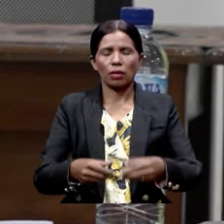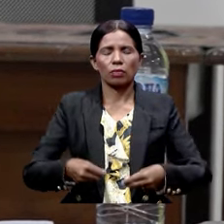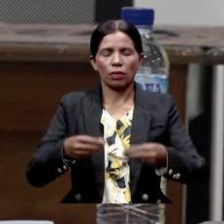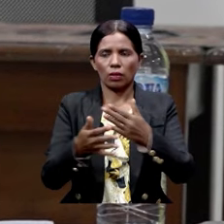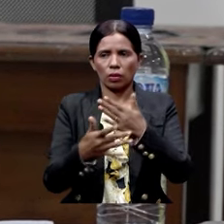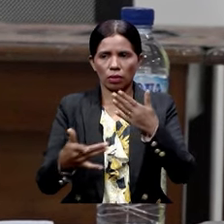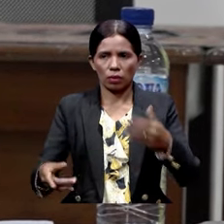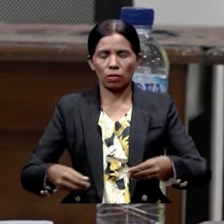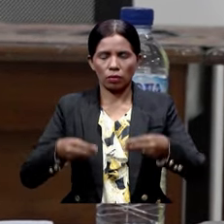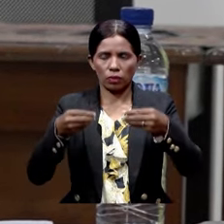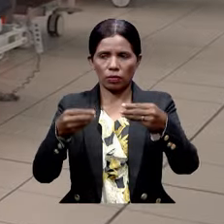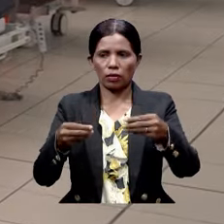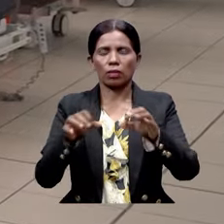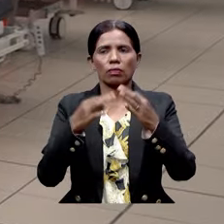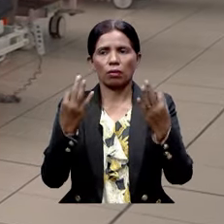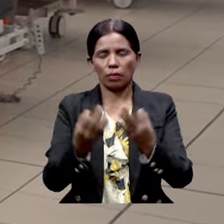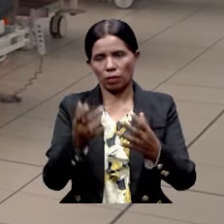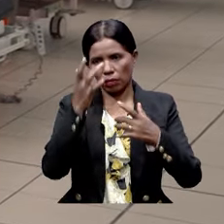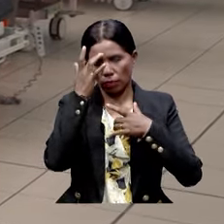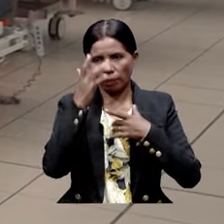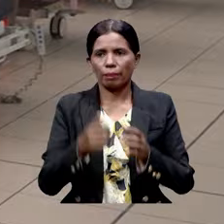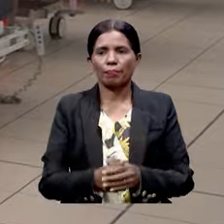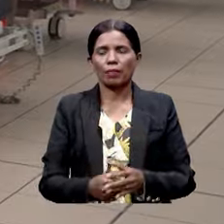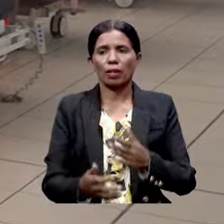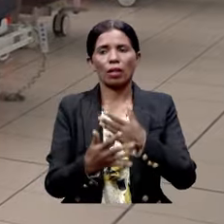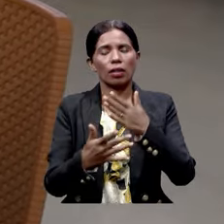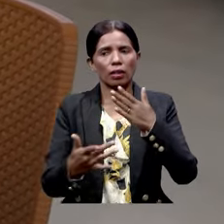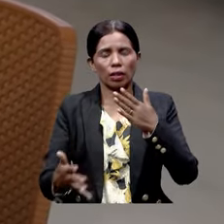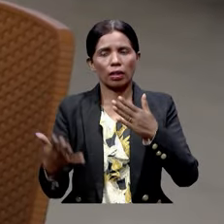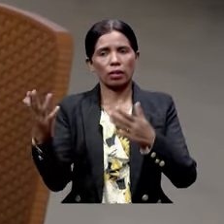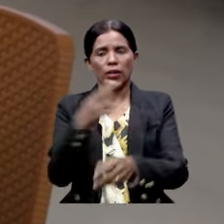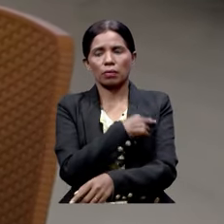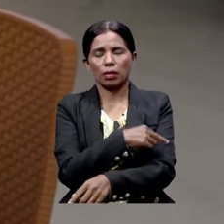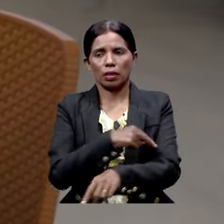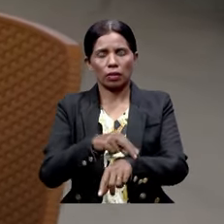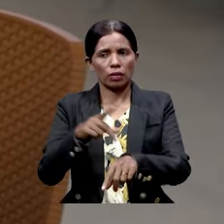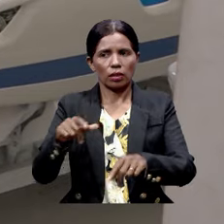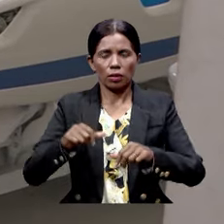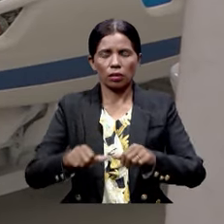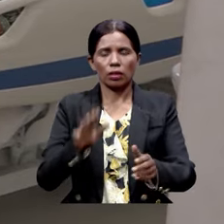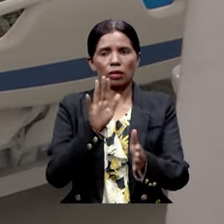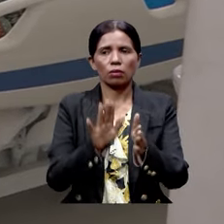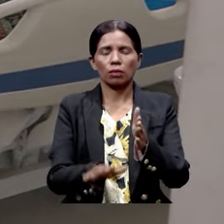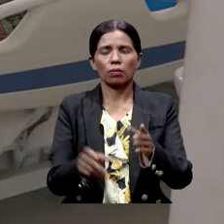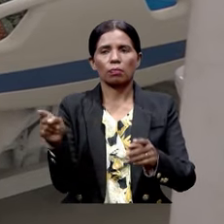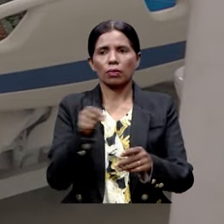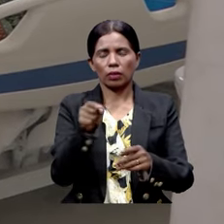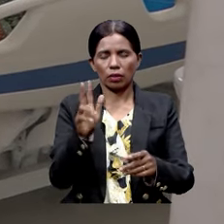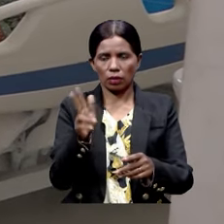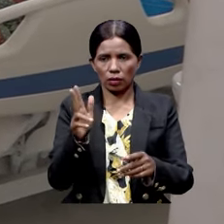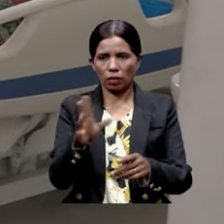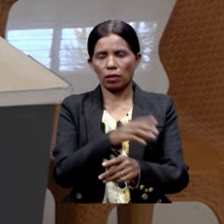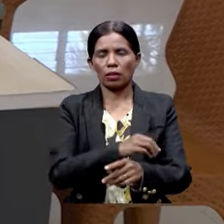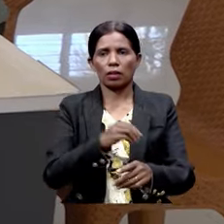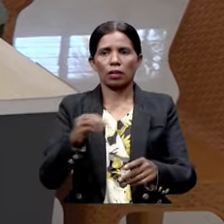para foba nenia familia. De down nesta Ucrânia, Hospital Nacional Guido Valadares, quantidade menos 11% tolo nulo,